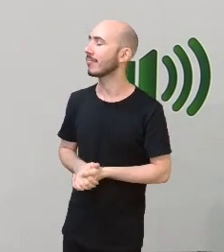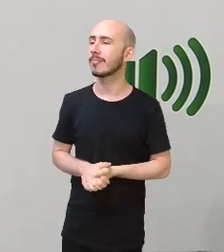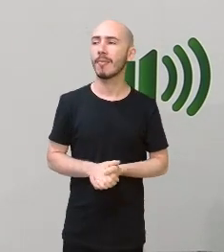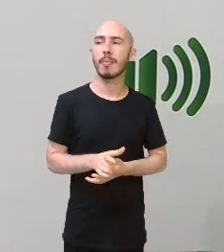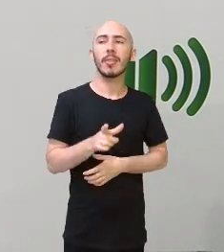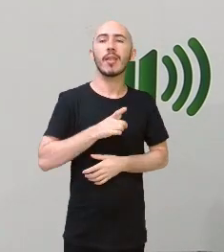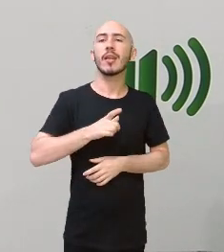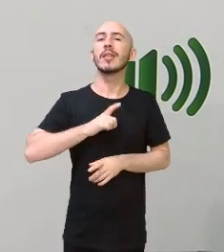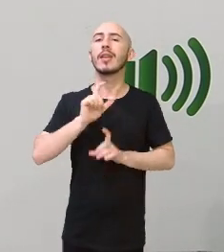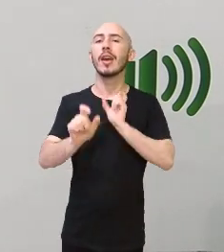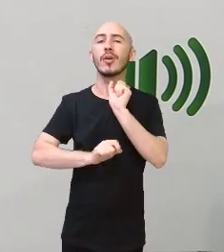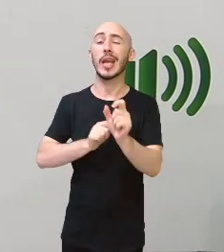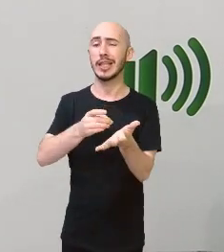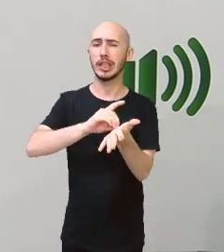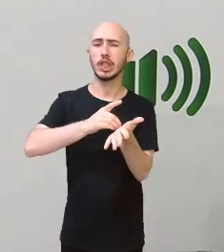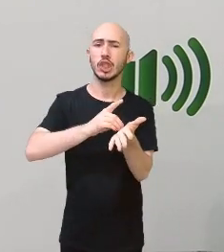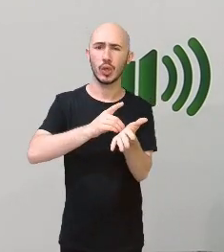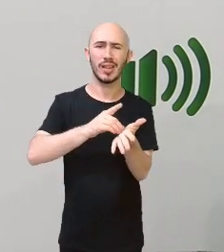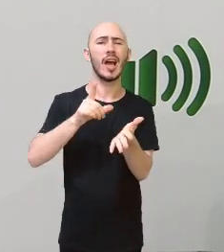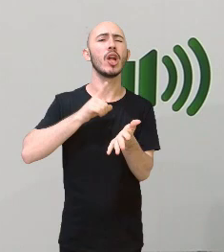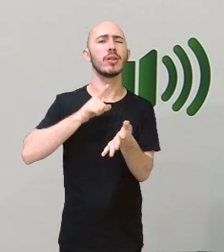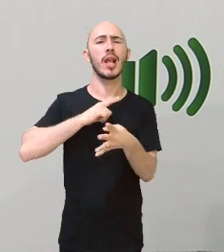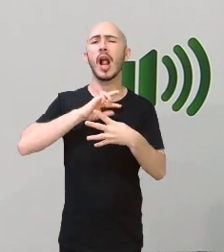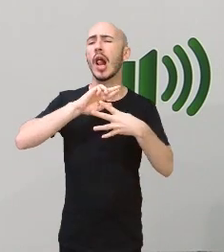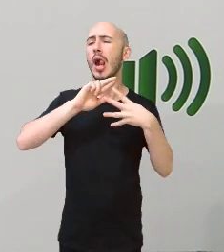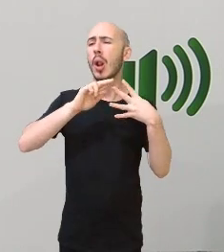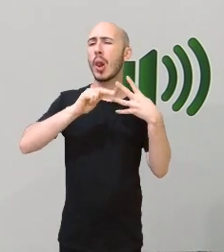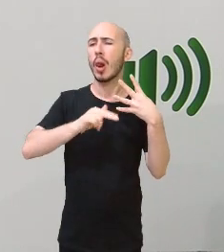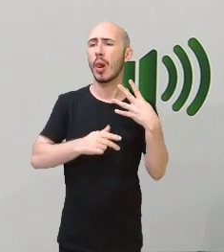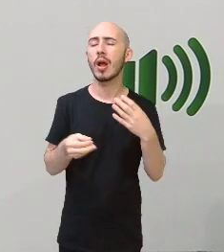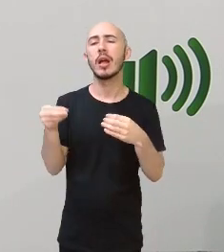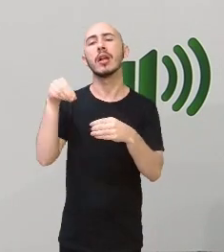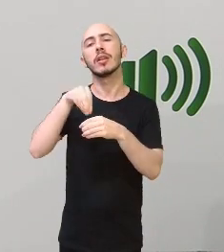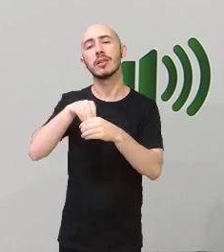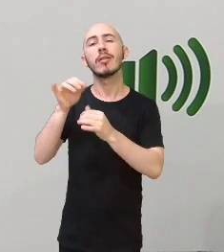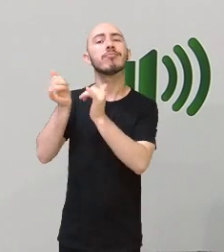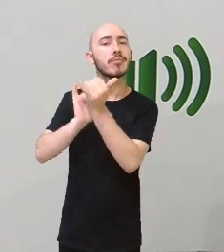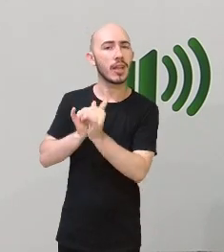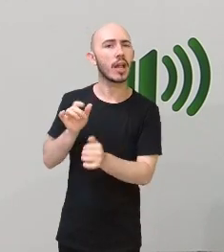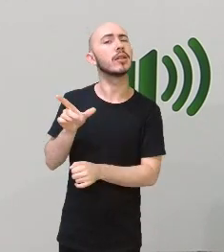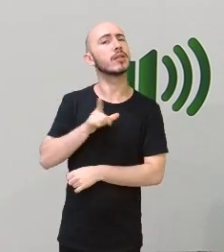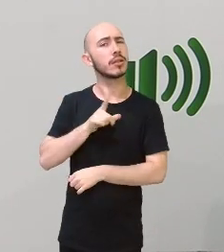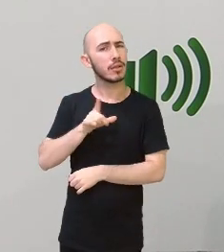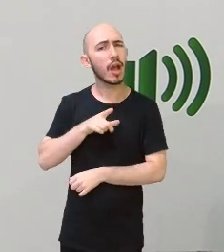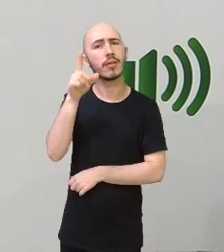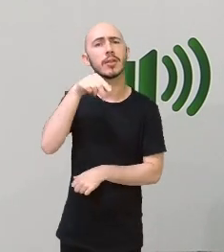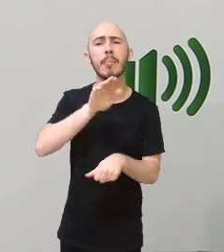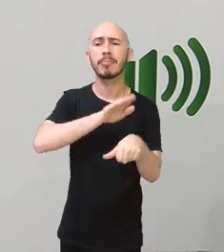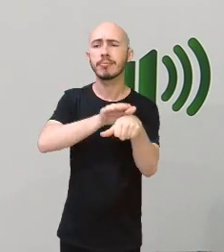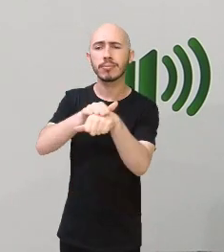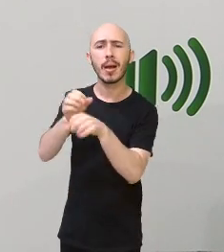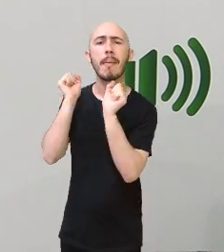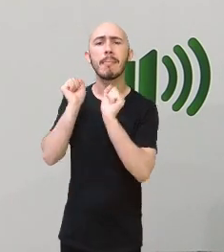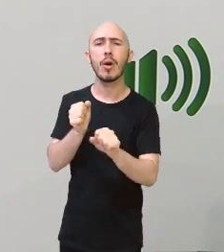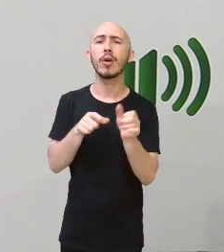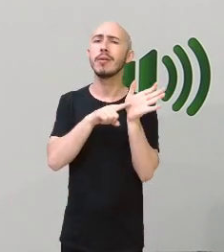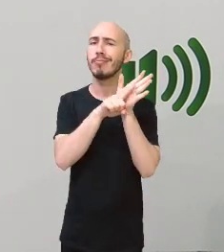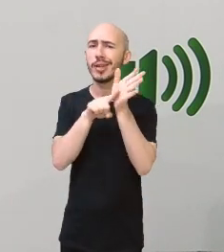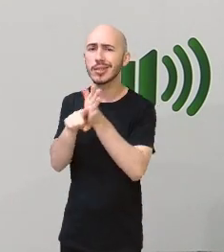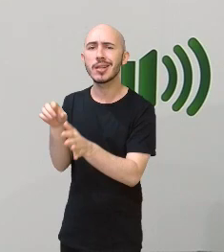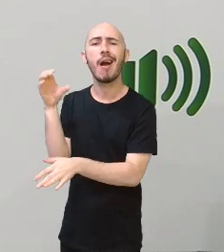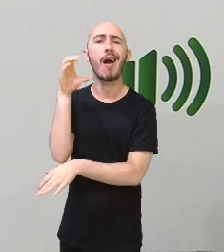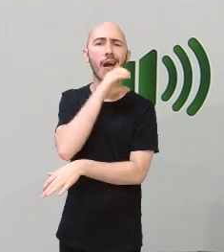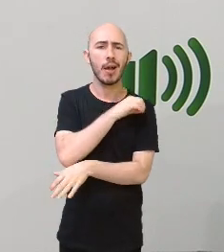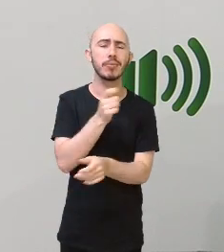uma série de dicionários e enciclopédias dentro da internet que você pode pesquisar de uma forma mais